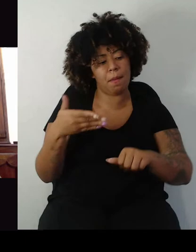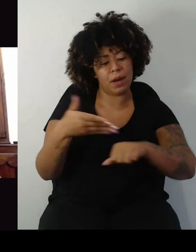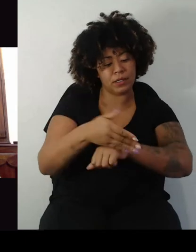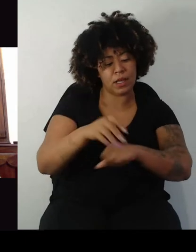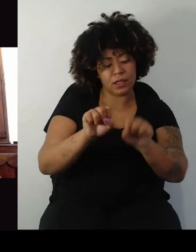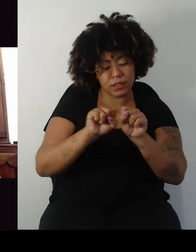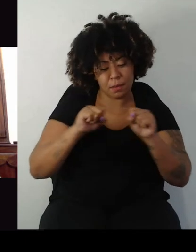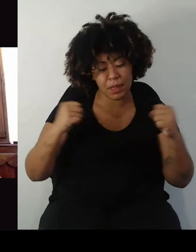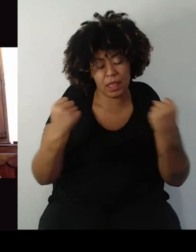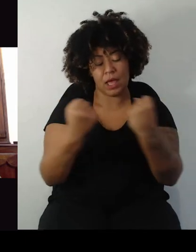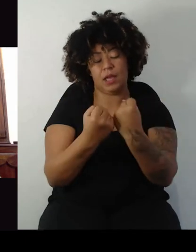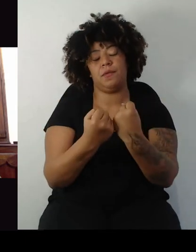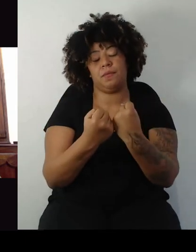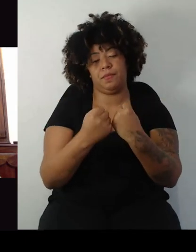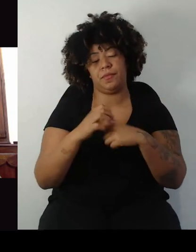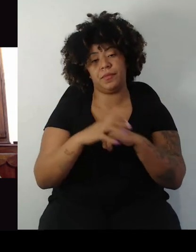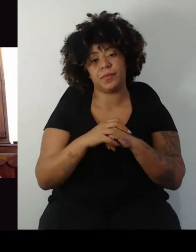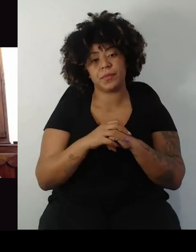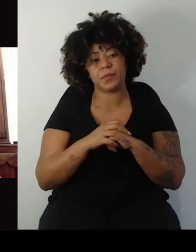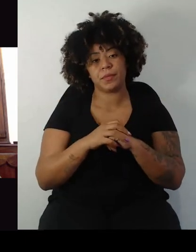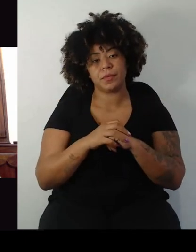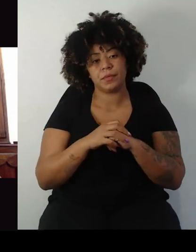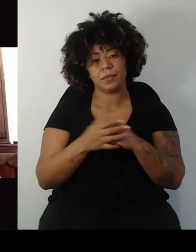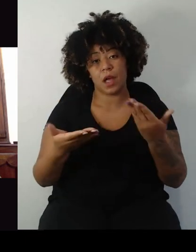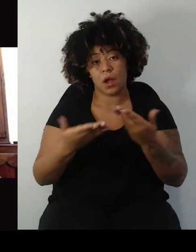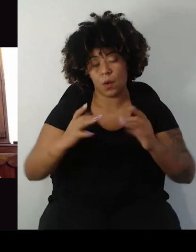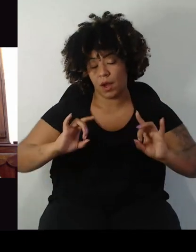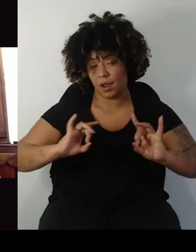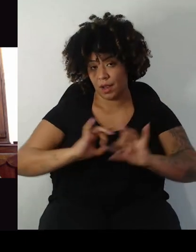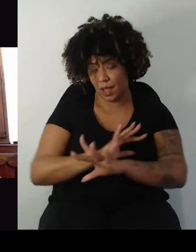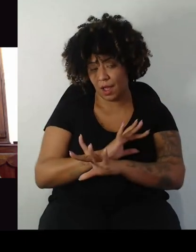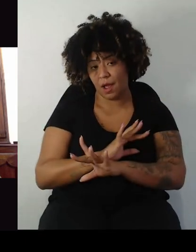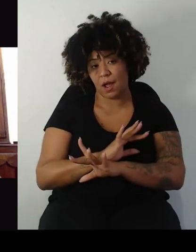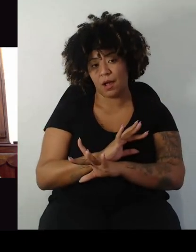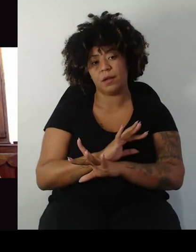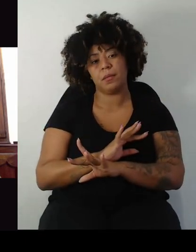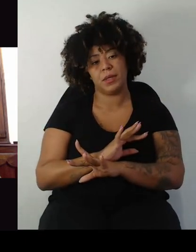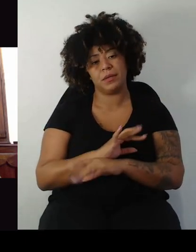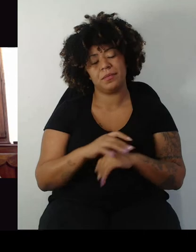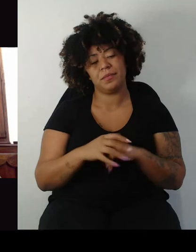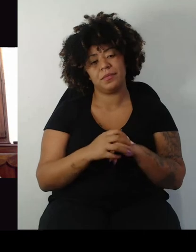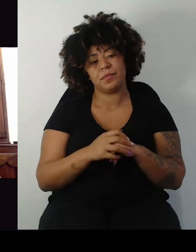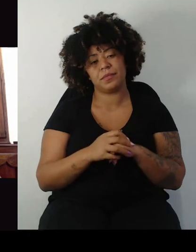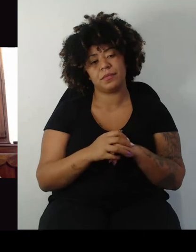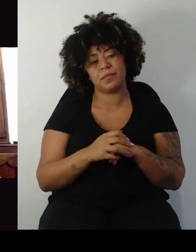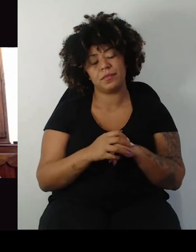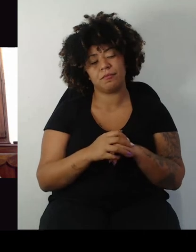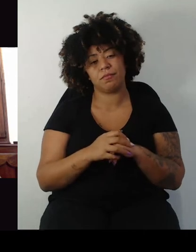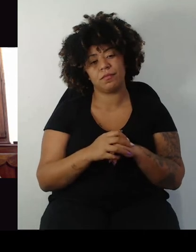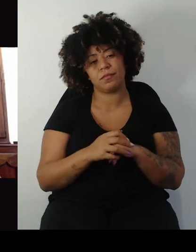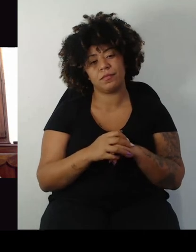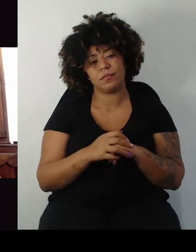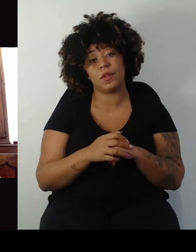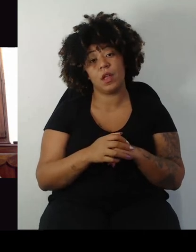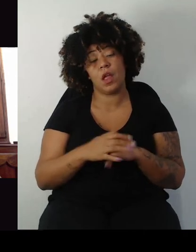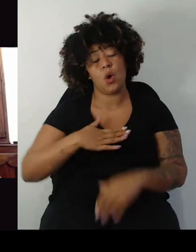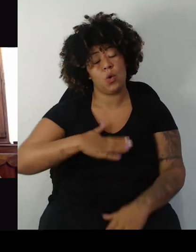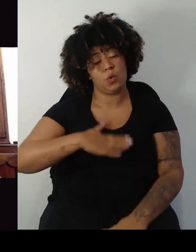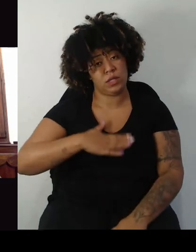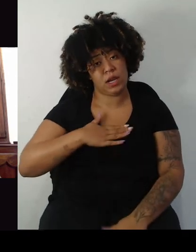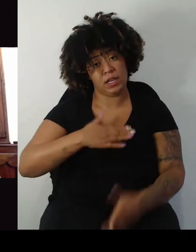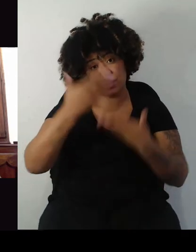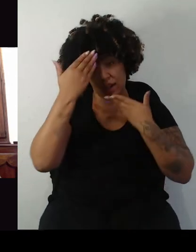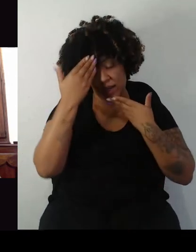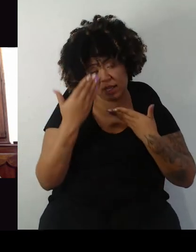seminário vamos encerrar aqui na nossa programação eu gostaria de agradecer